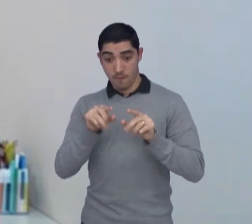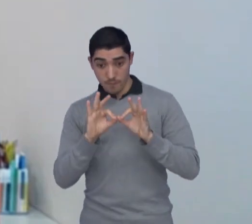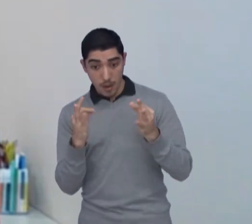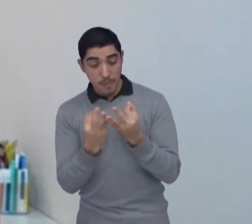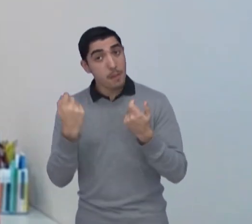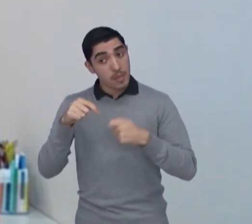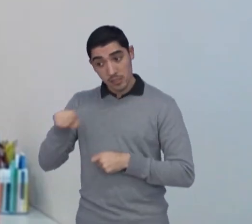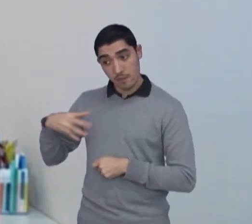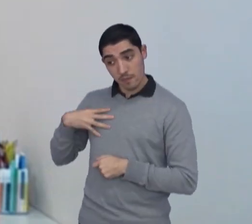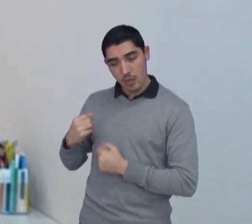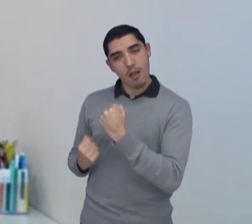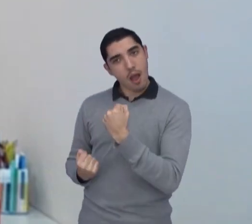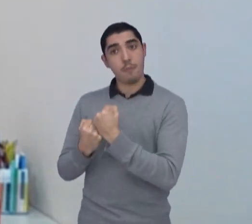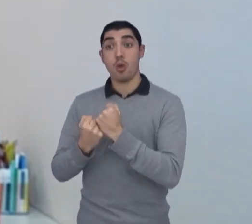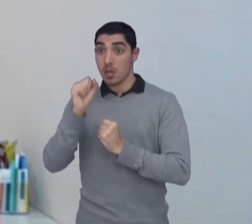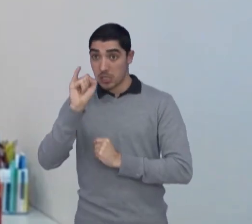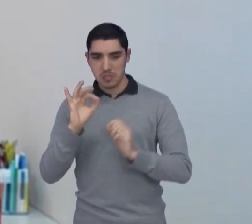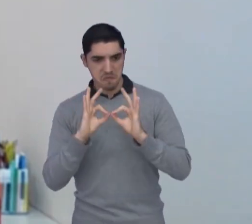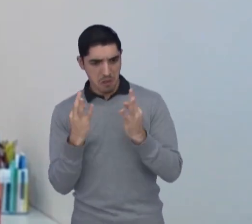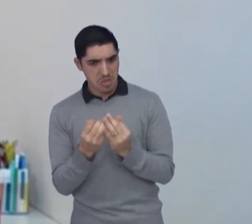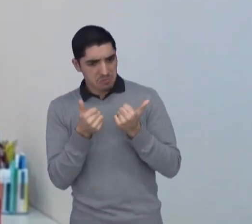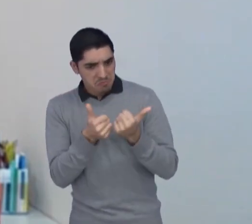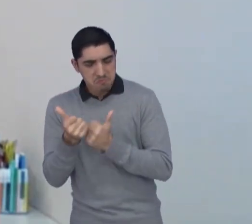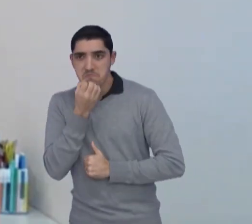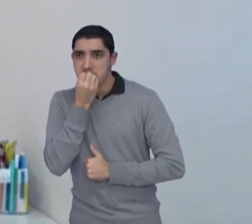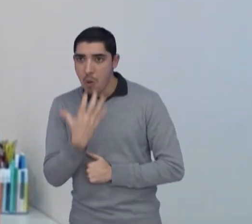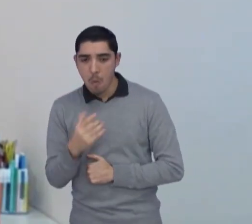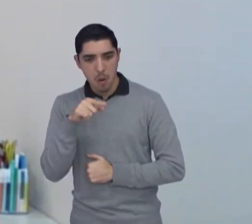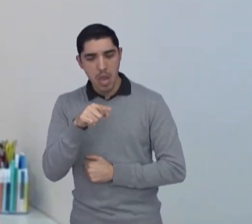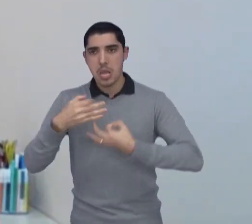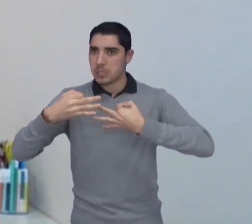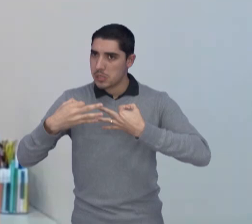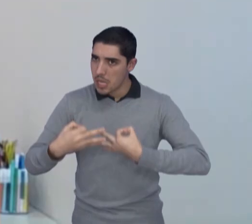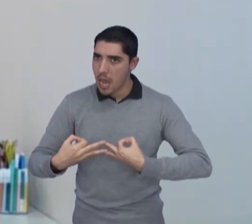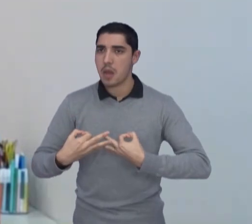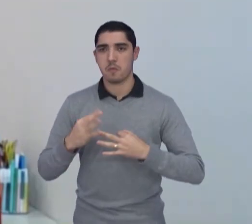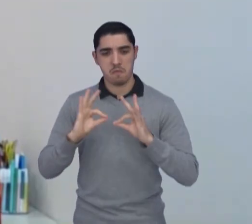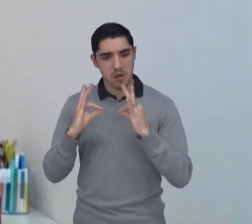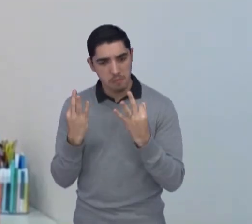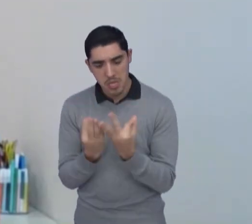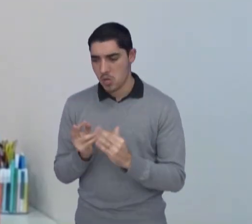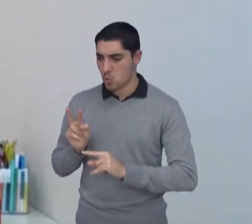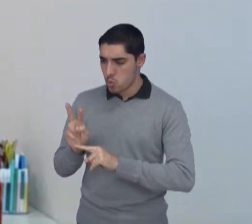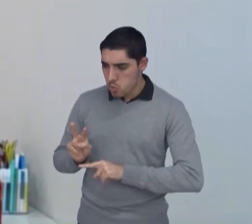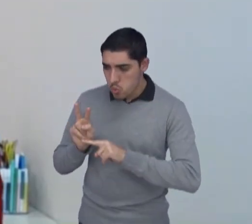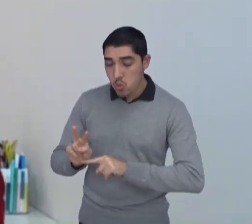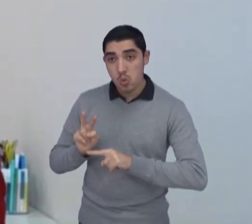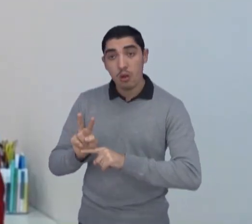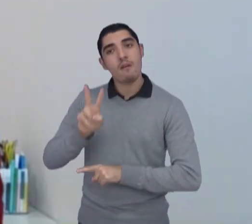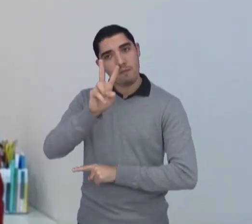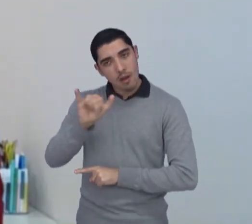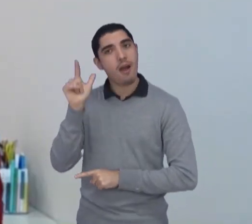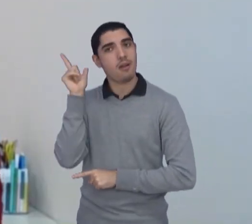aí uma rede de apoio, quando bem estruturada, né, fazendo ali o seu papel enquanto família, né, vai conseguir